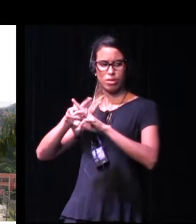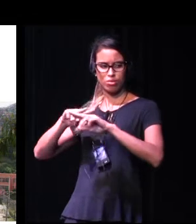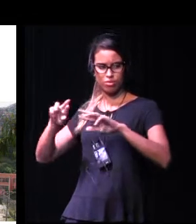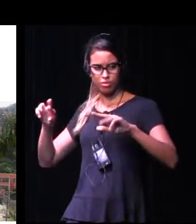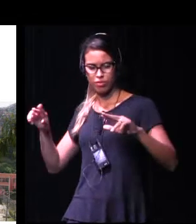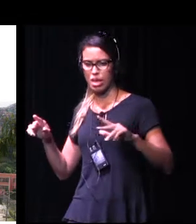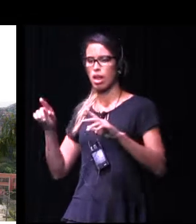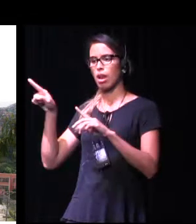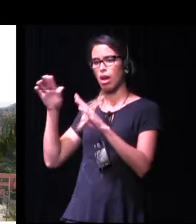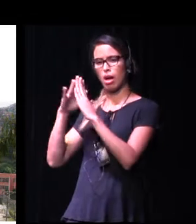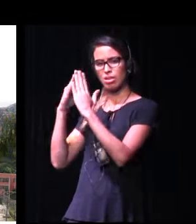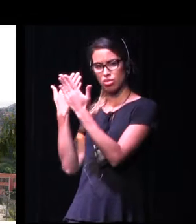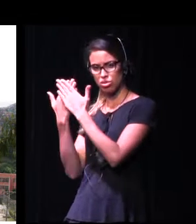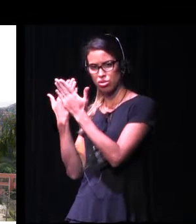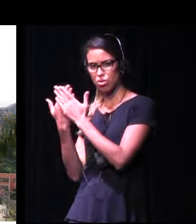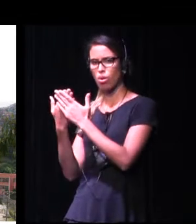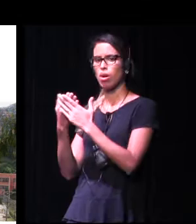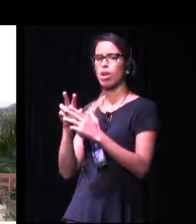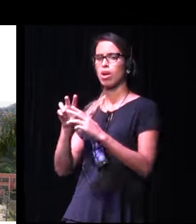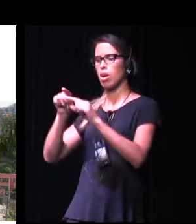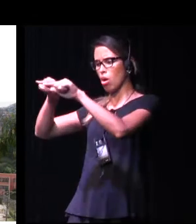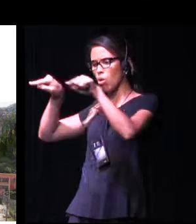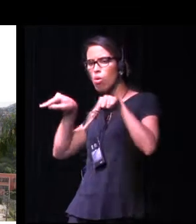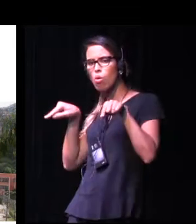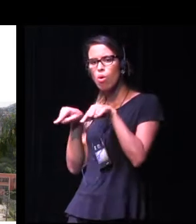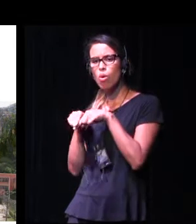povoado, denso, o colégio ocupava